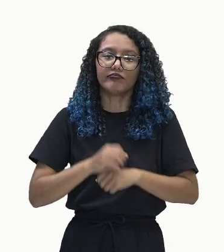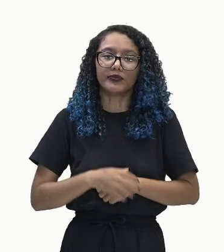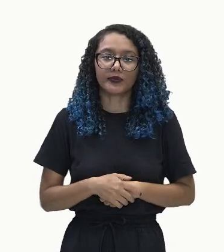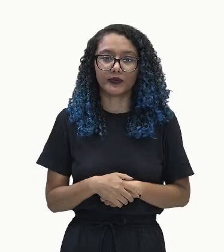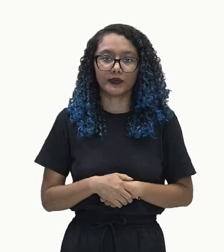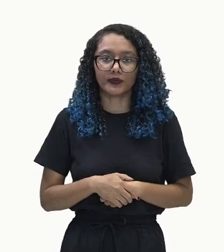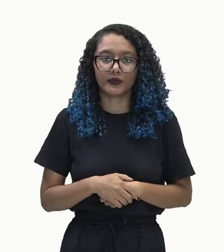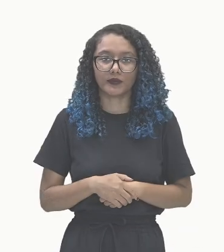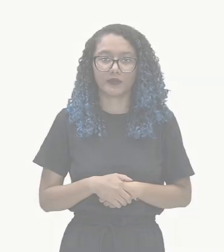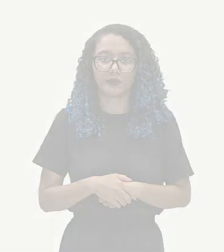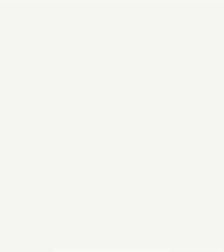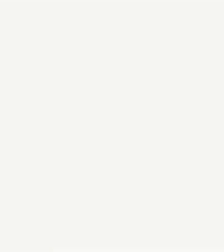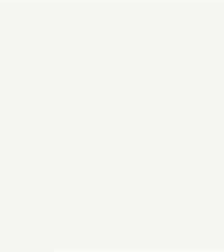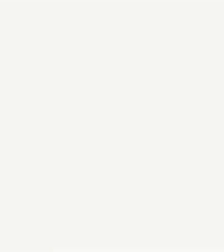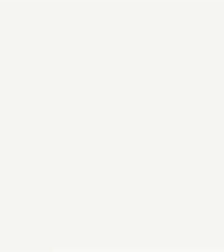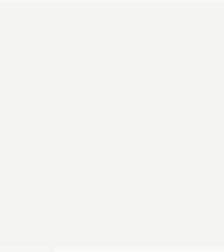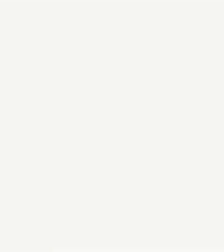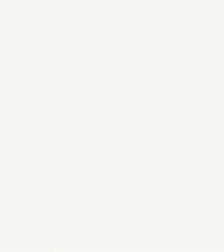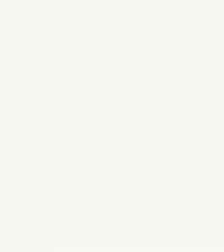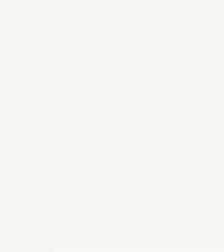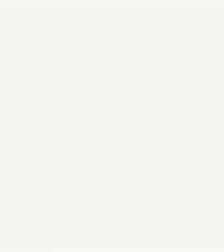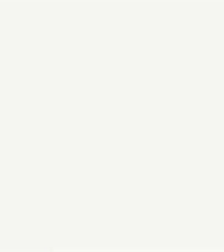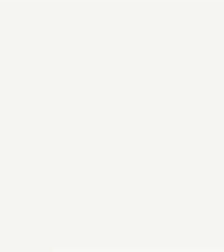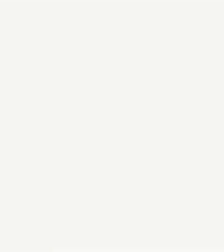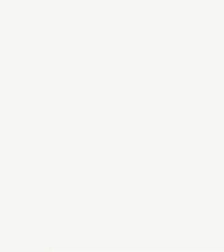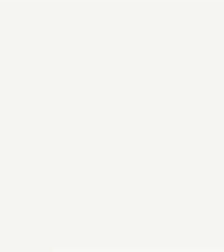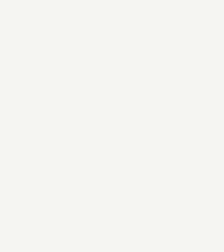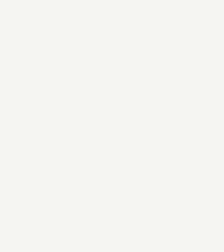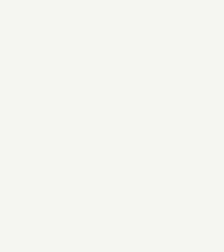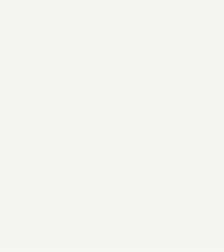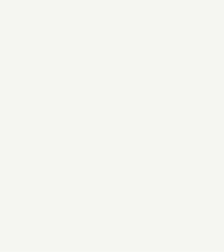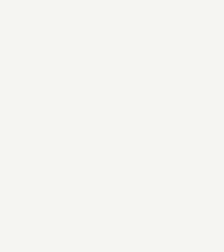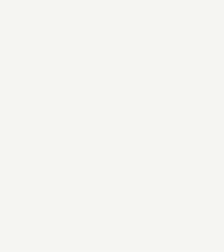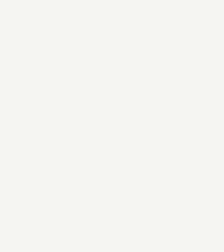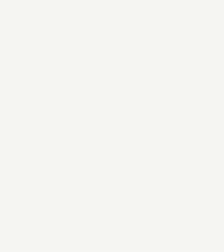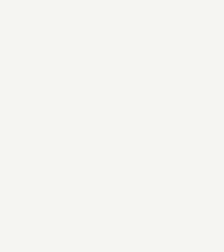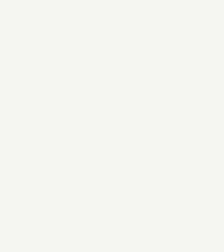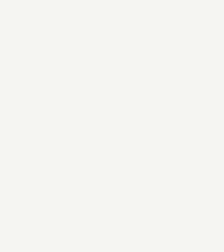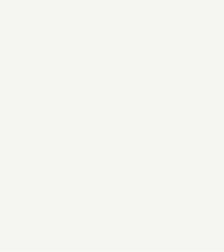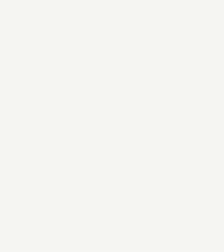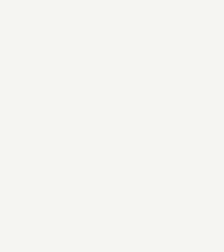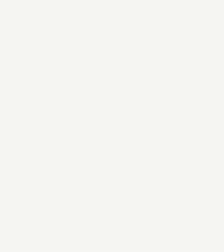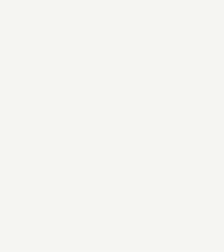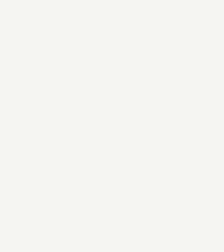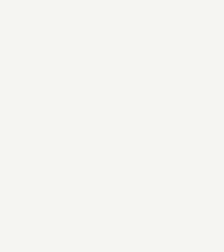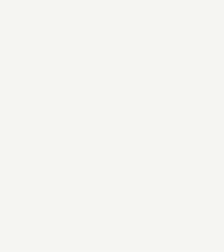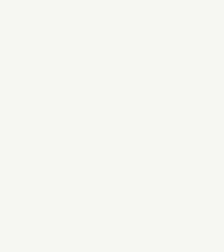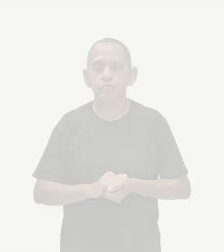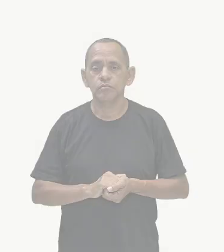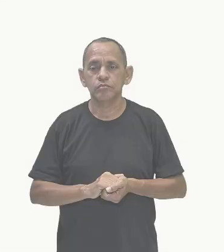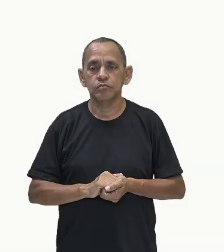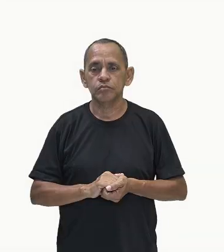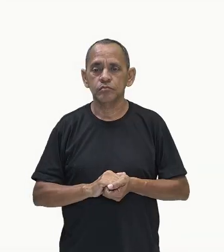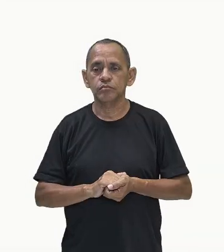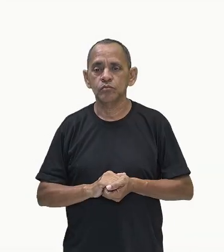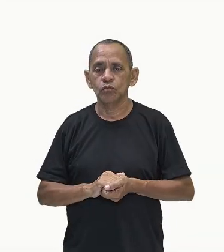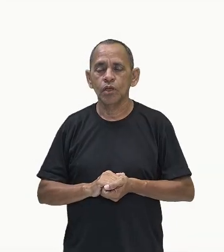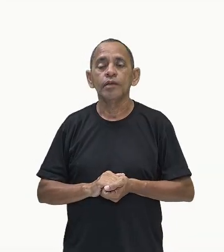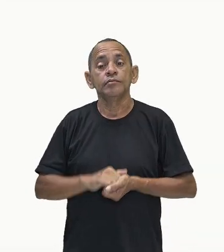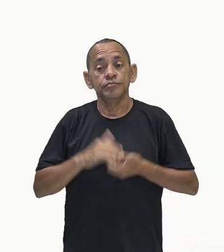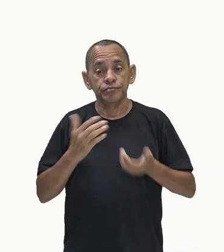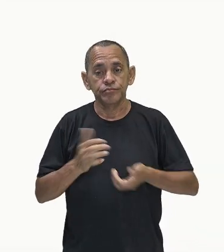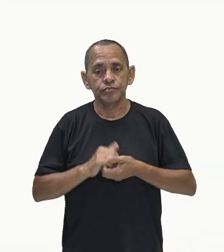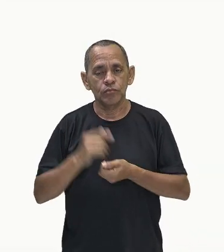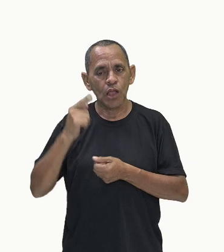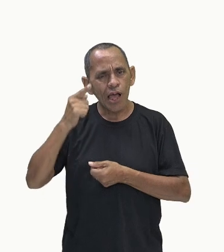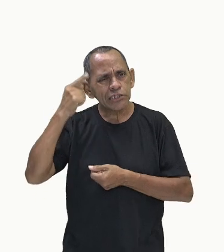iluministas, tá, gente? A gente vai entender posteriormente que essas ideias iluministas também foram fundamentais para